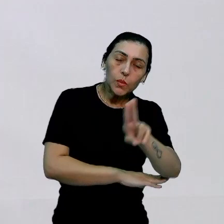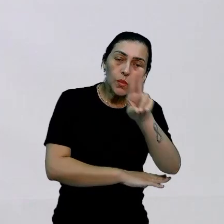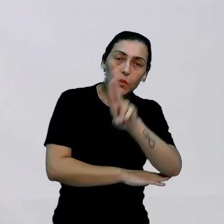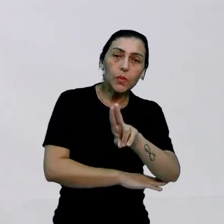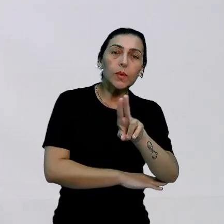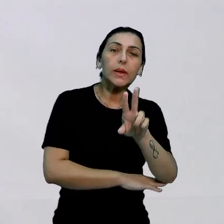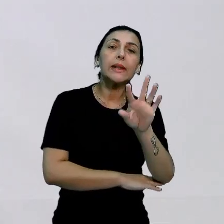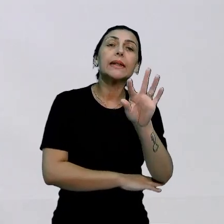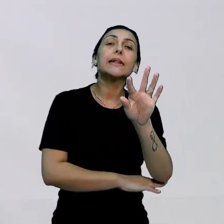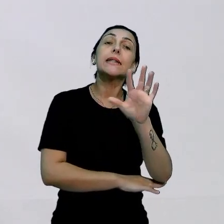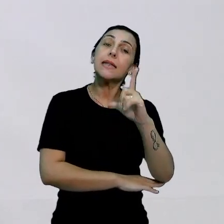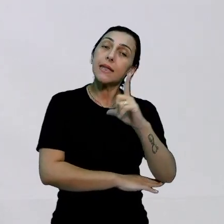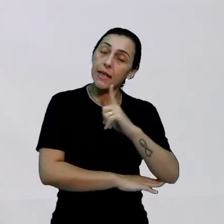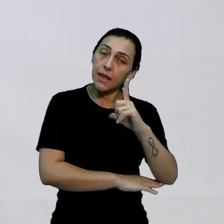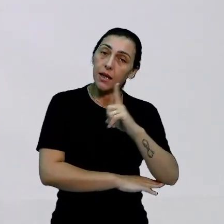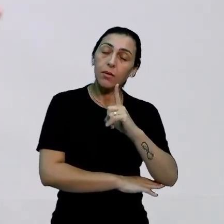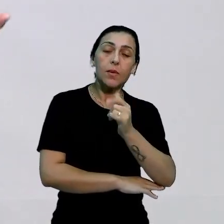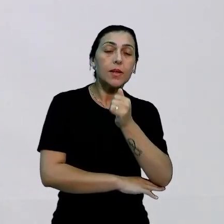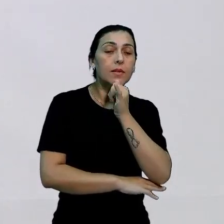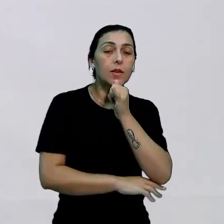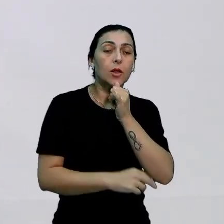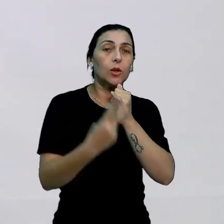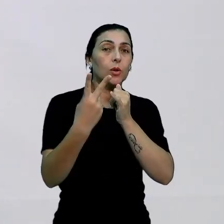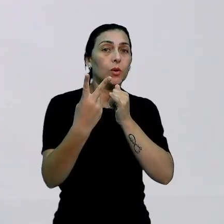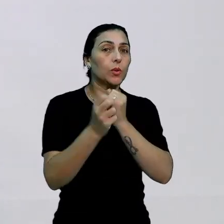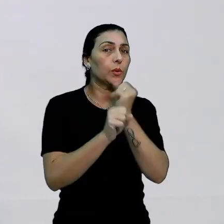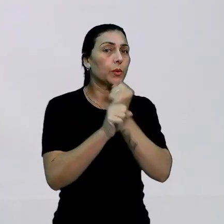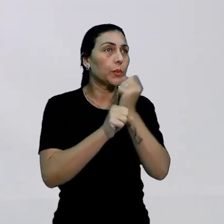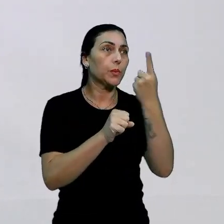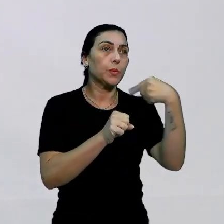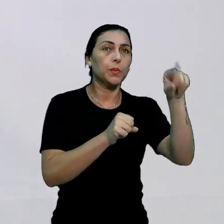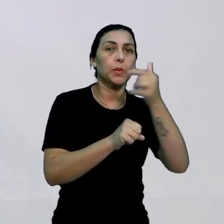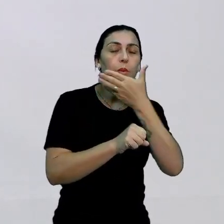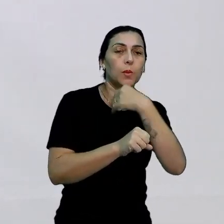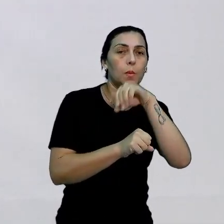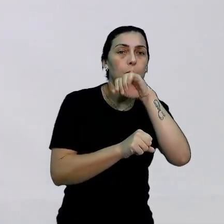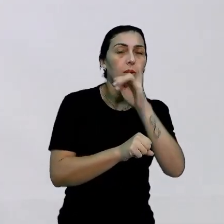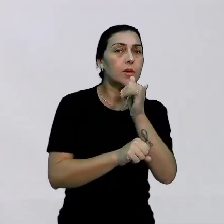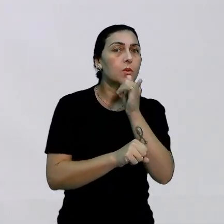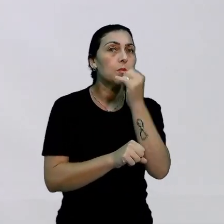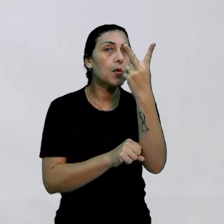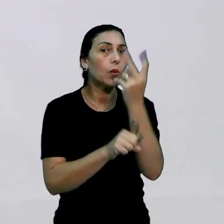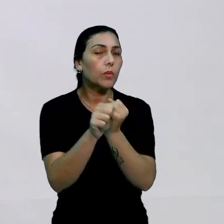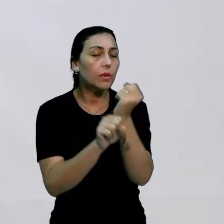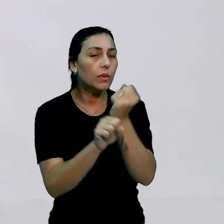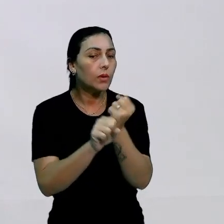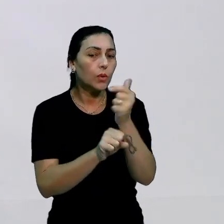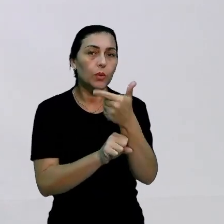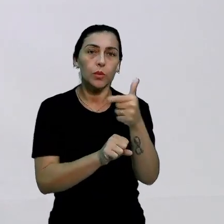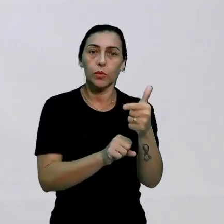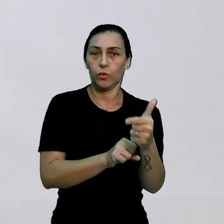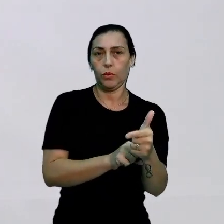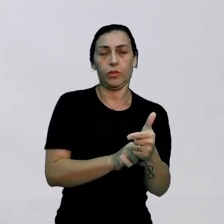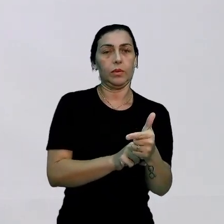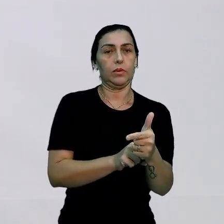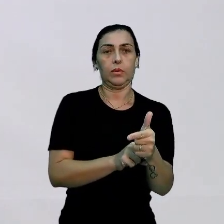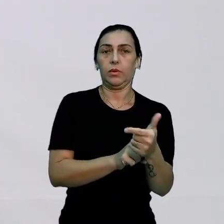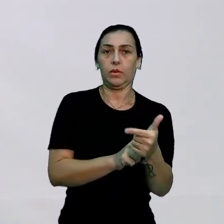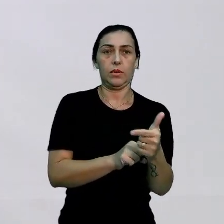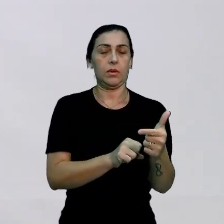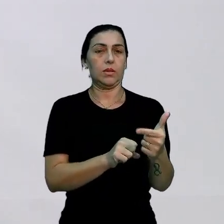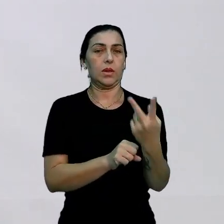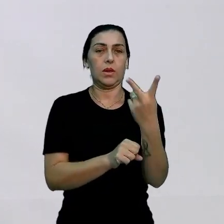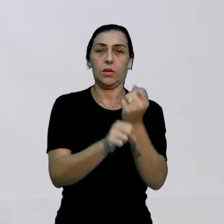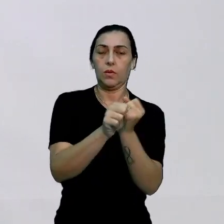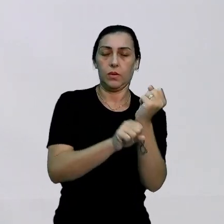verbo ter no sentido de existir. Por exemplo, tem 2 anos que eu não vou lá no meu pai, né? As pessoas falam, tem 2 anos, já tem 2 anos. Não tem 2 anos, pessoal, porque não dá ideia de